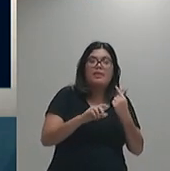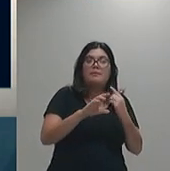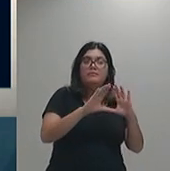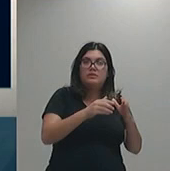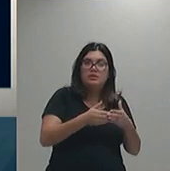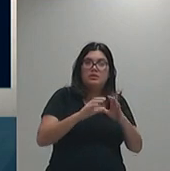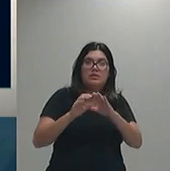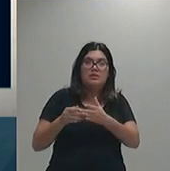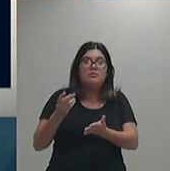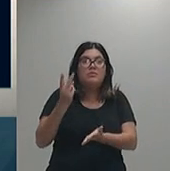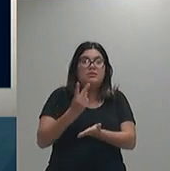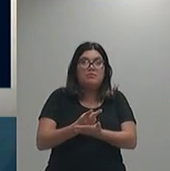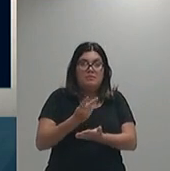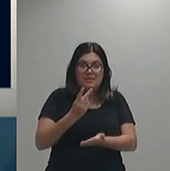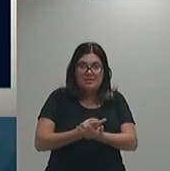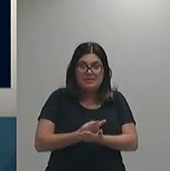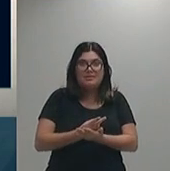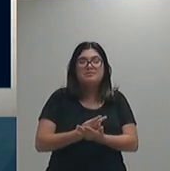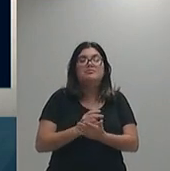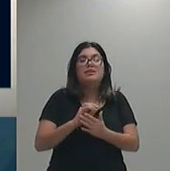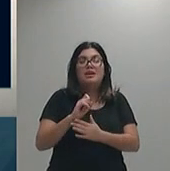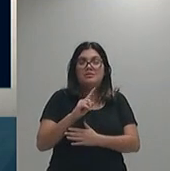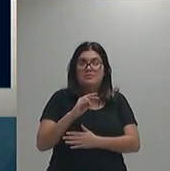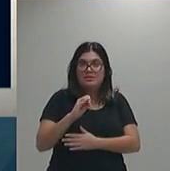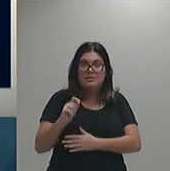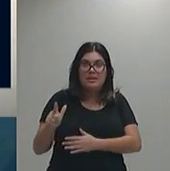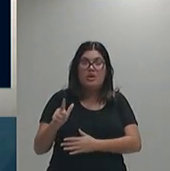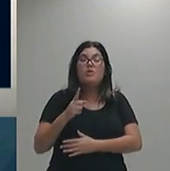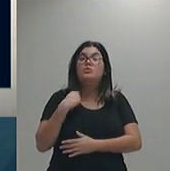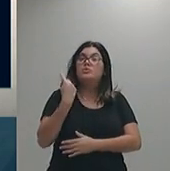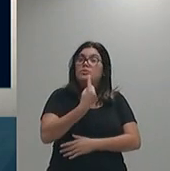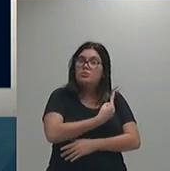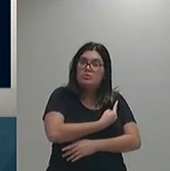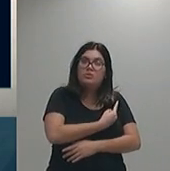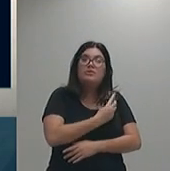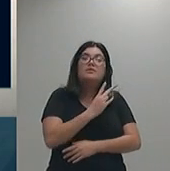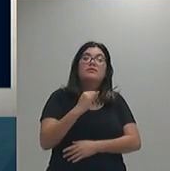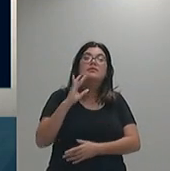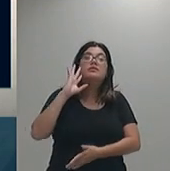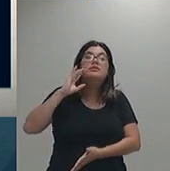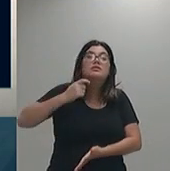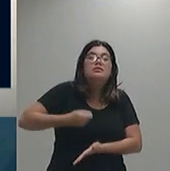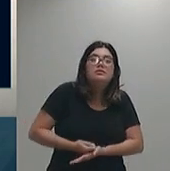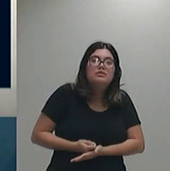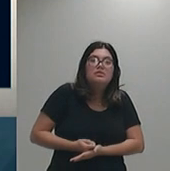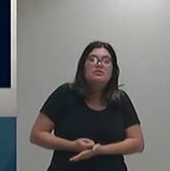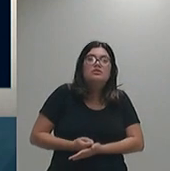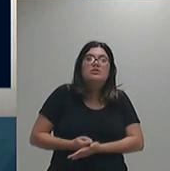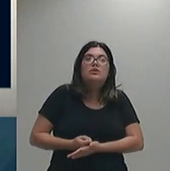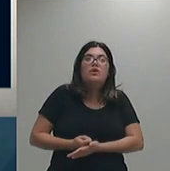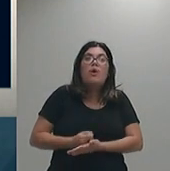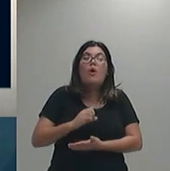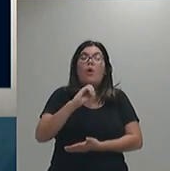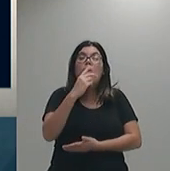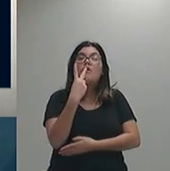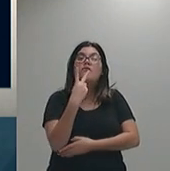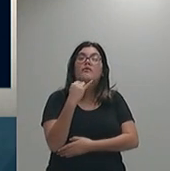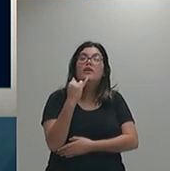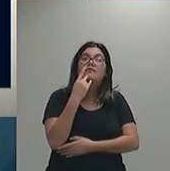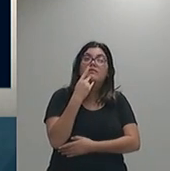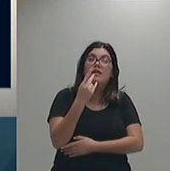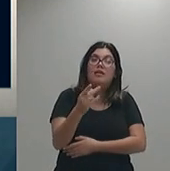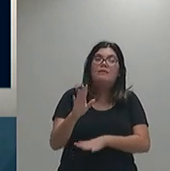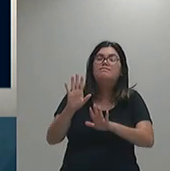de uma mesma câmera Vitral nós vamos fazer esse dia ou vamos dizer mas